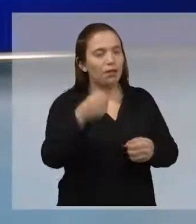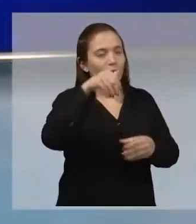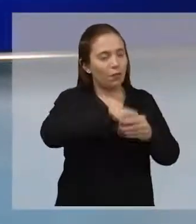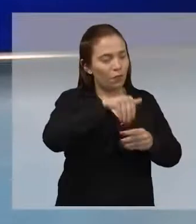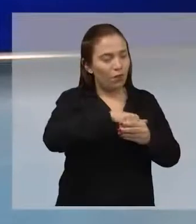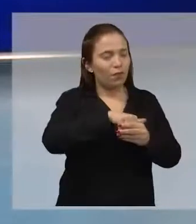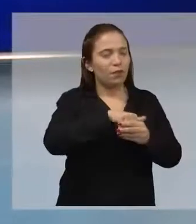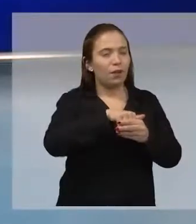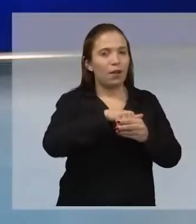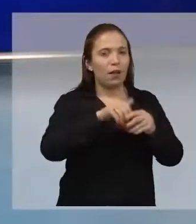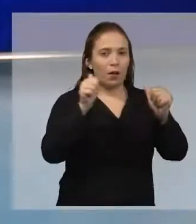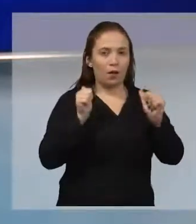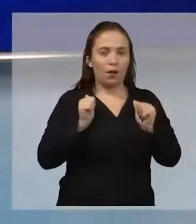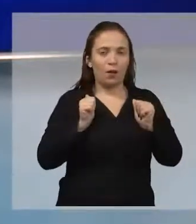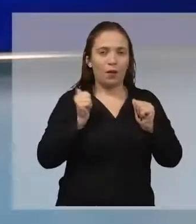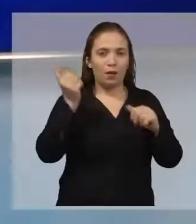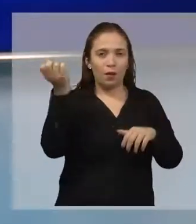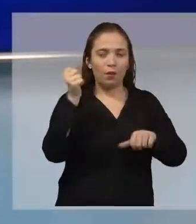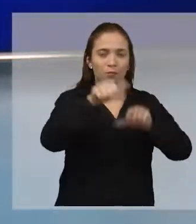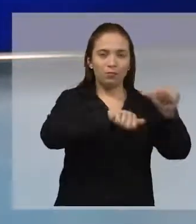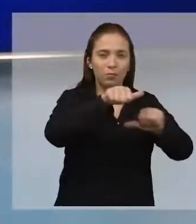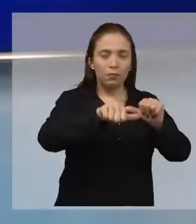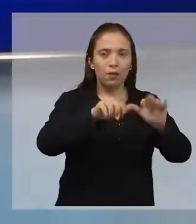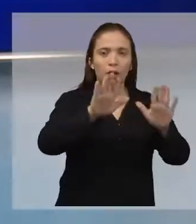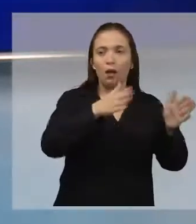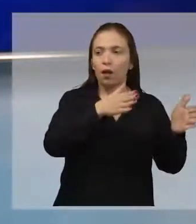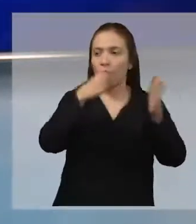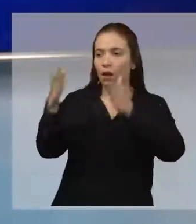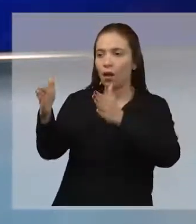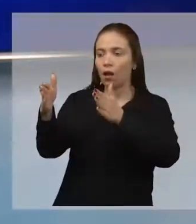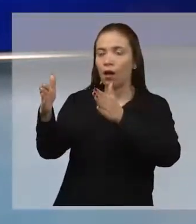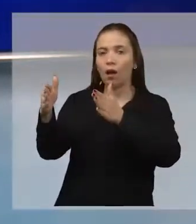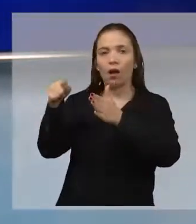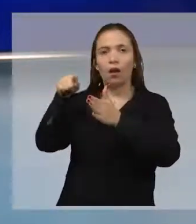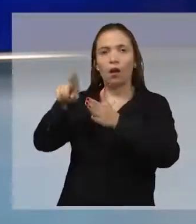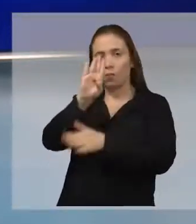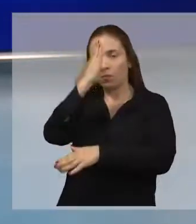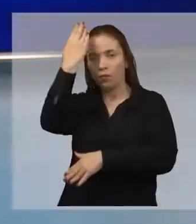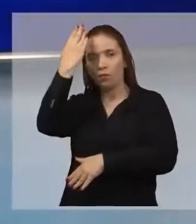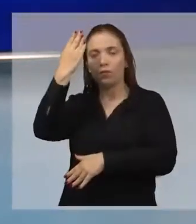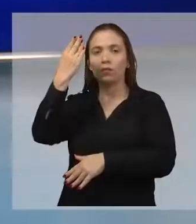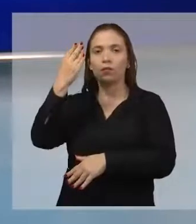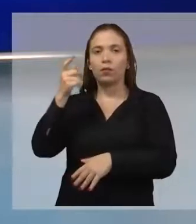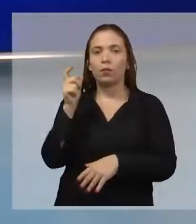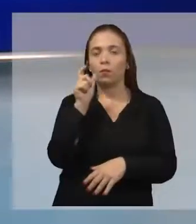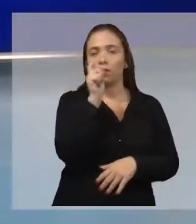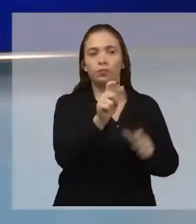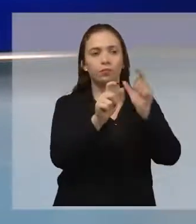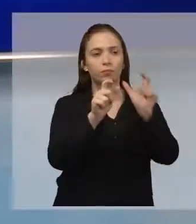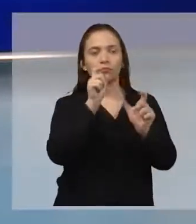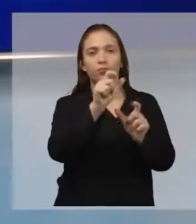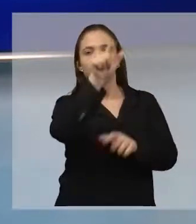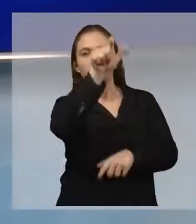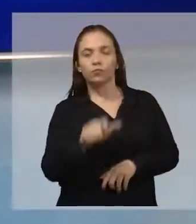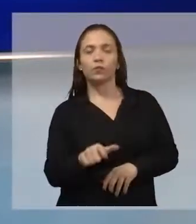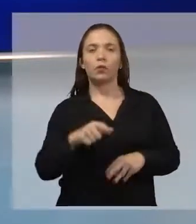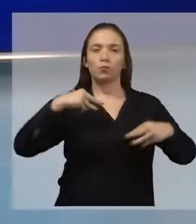Previdência, mas quando depara para debater, resolve qualificar o ministro articulador desta